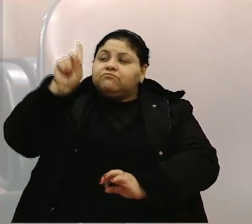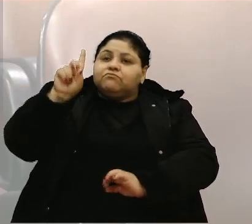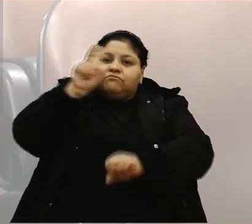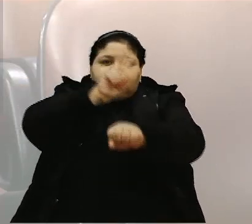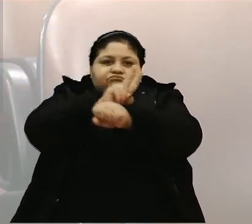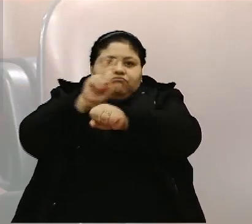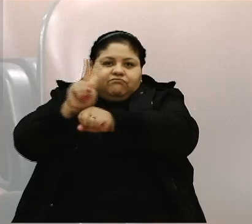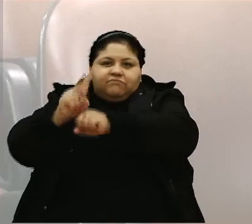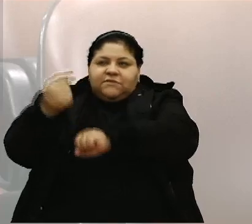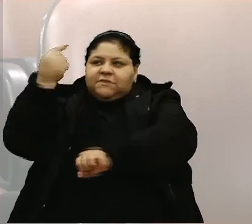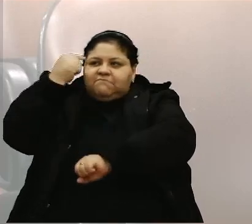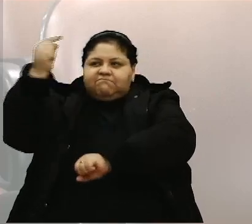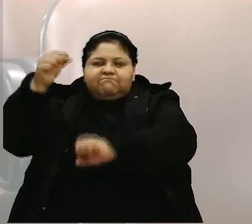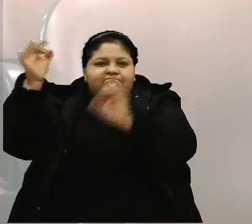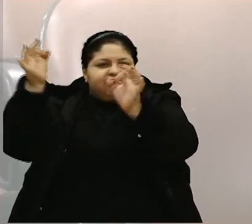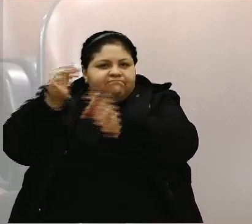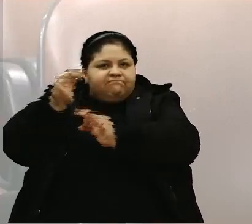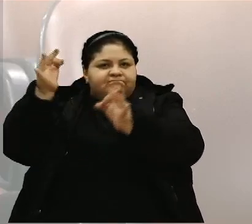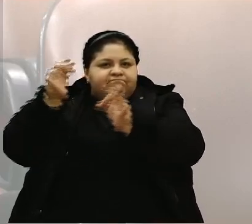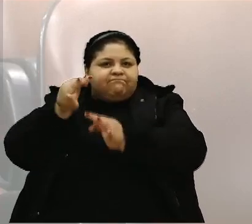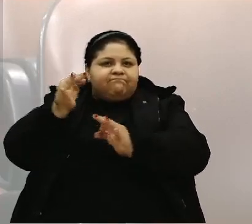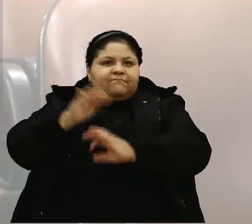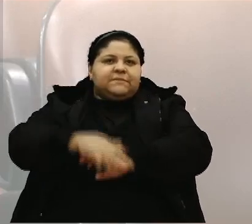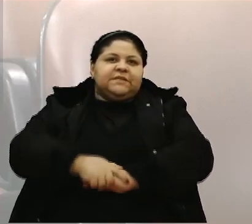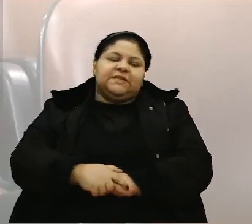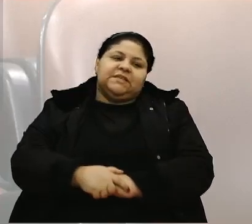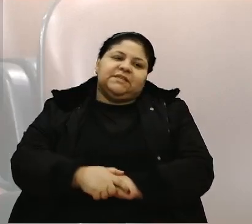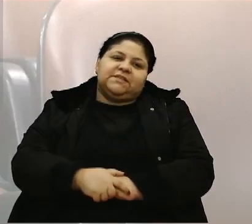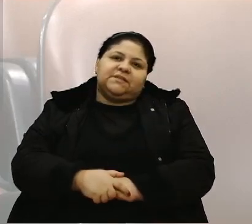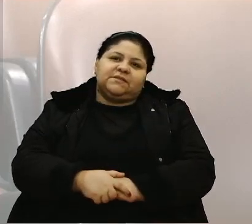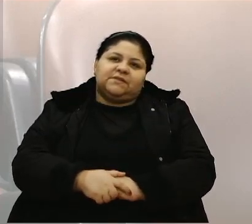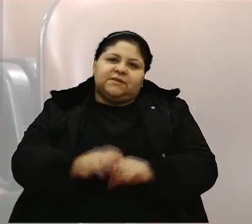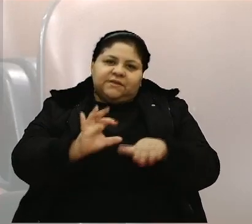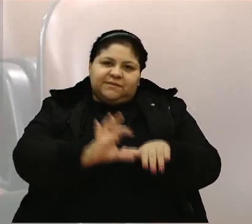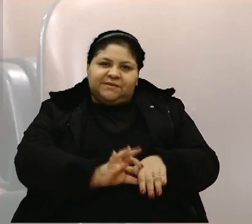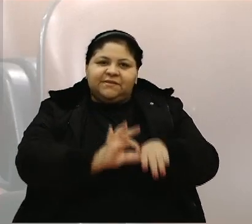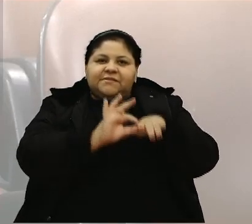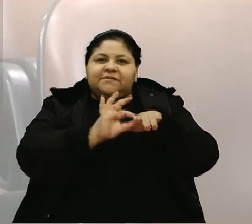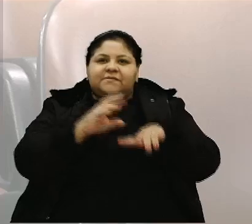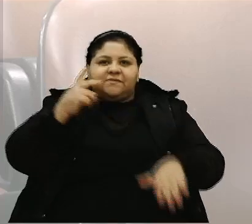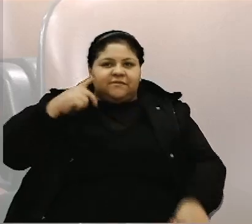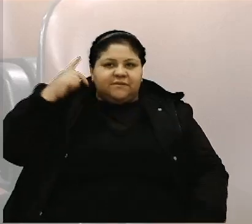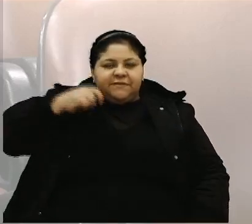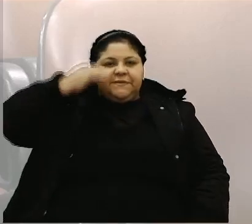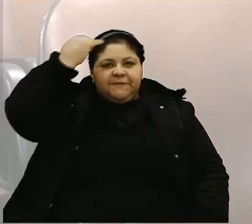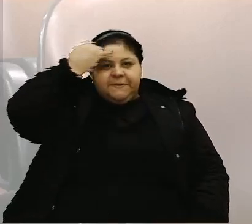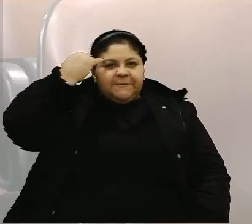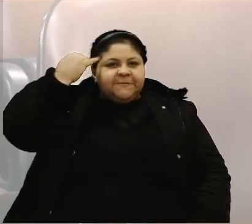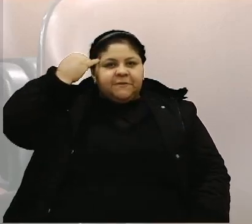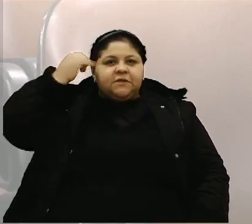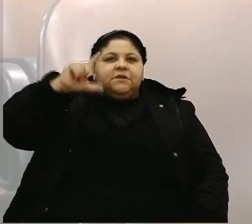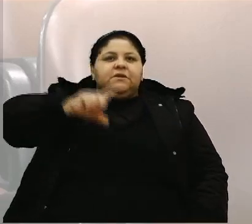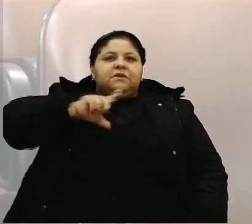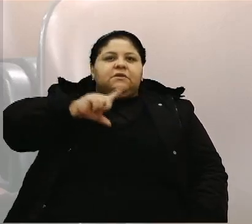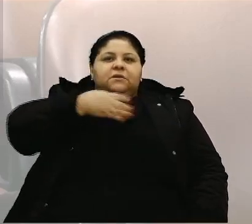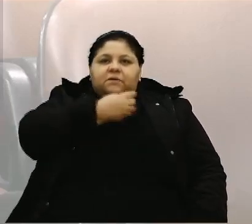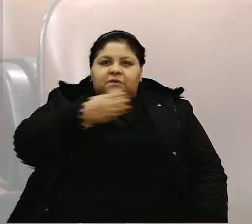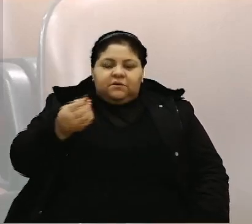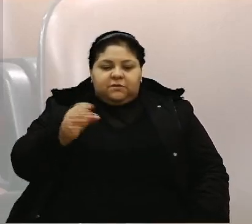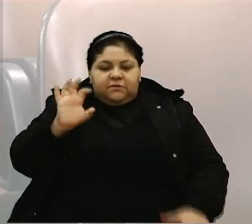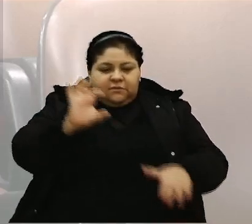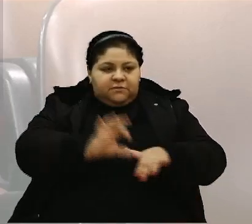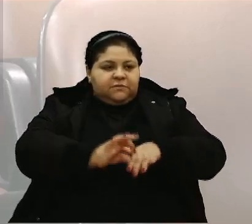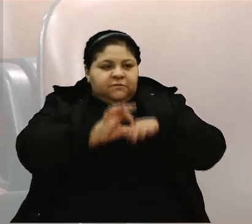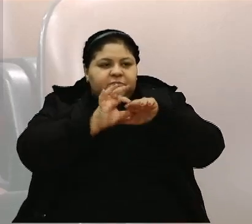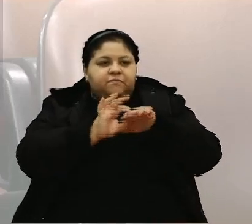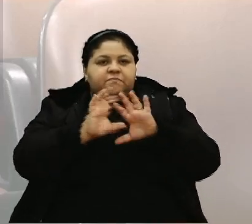essas ideias genial aí pelo senhor, liderado aí pelo vereador Zé D'Ambrosio, que tem muita liderança,